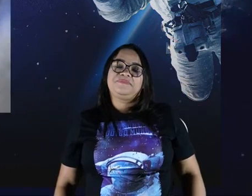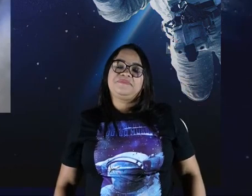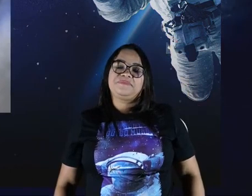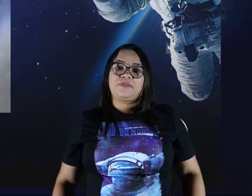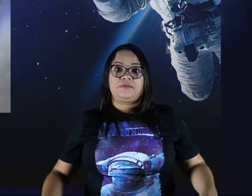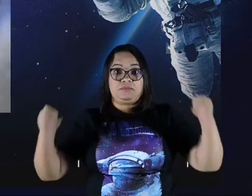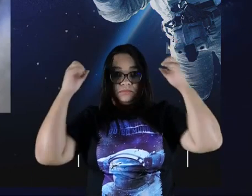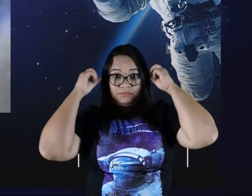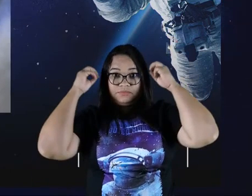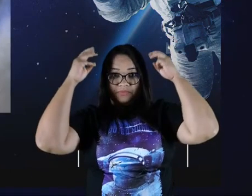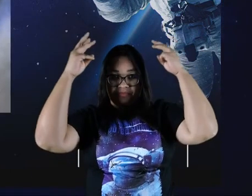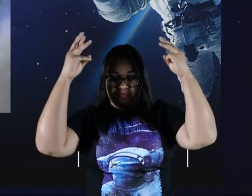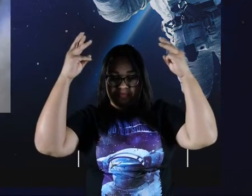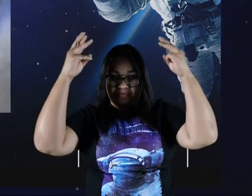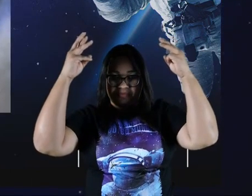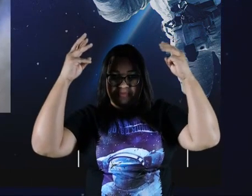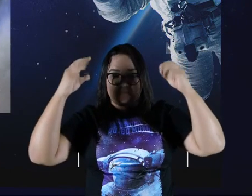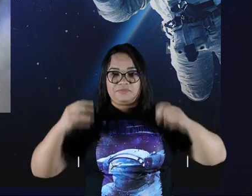Moisés